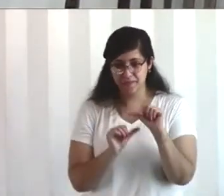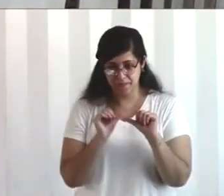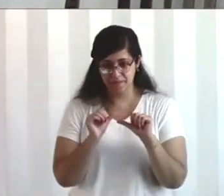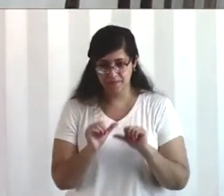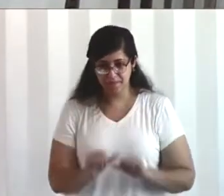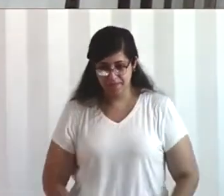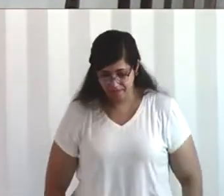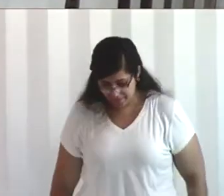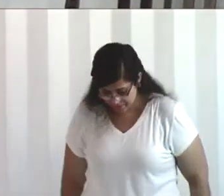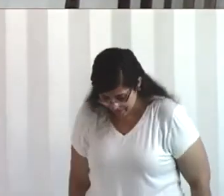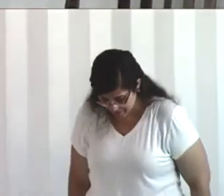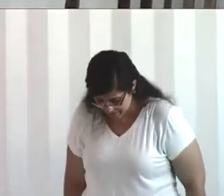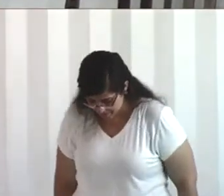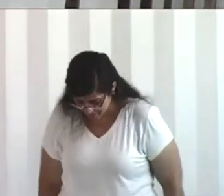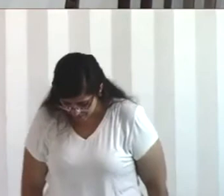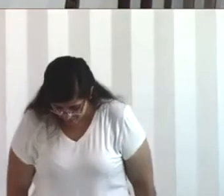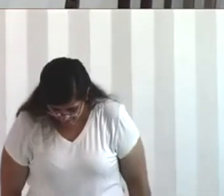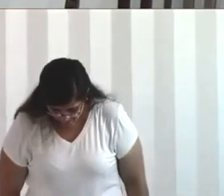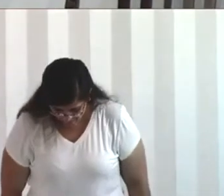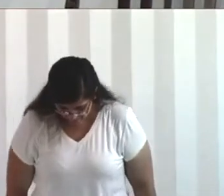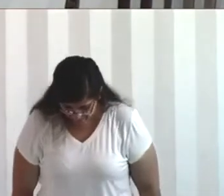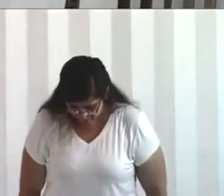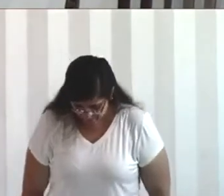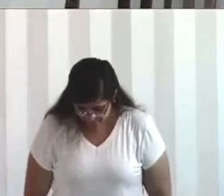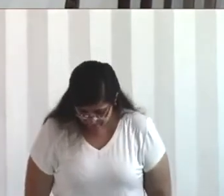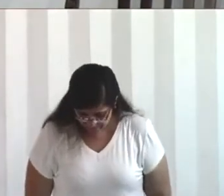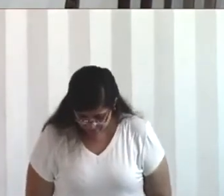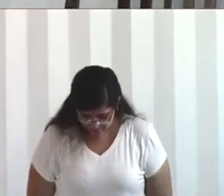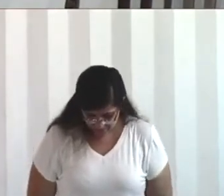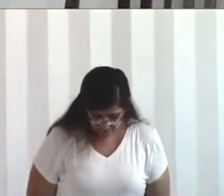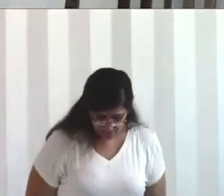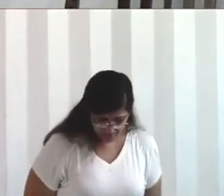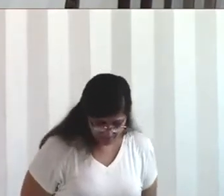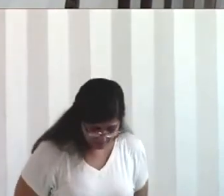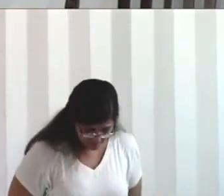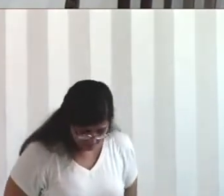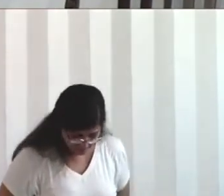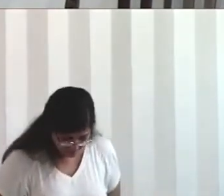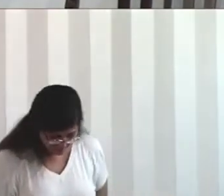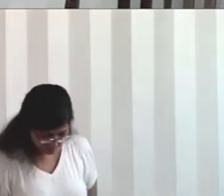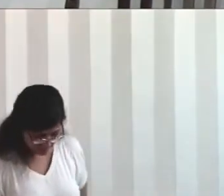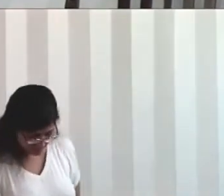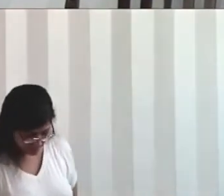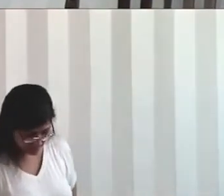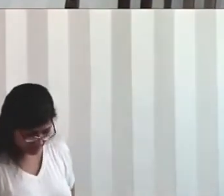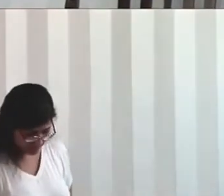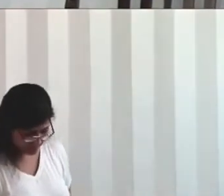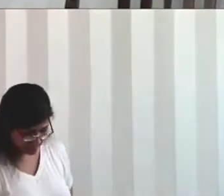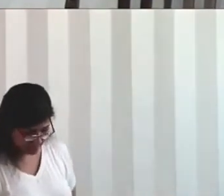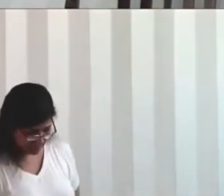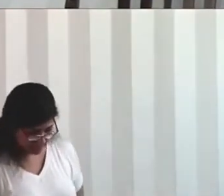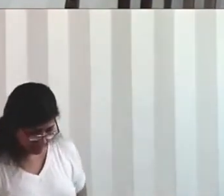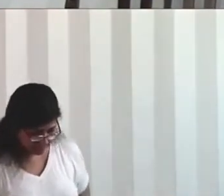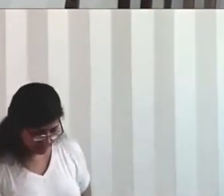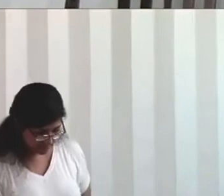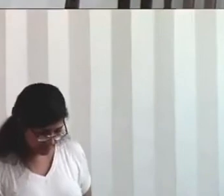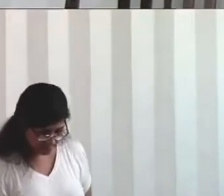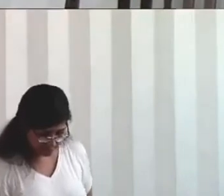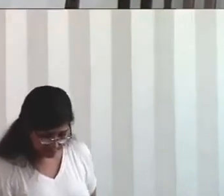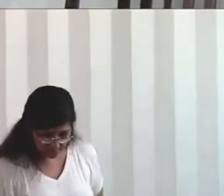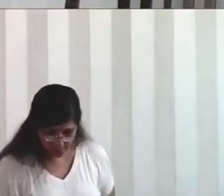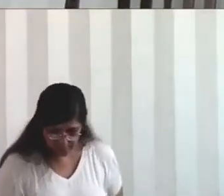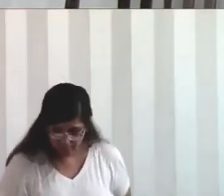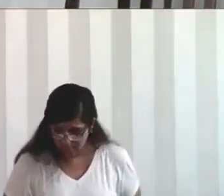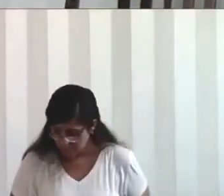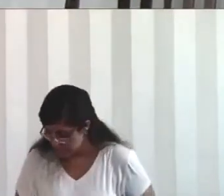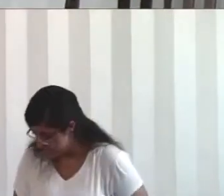tivéssemos uma ação do Espírito Santo de Deus em nós, que plantação de igreja fosse um gosto para todos nós. A